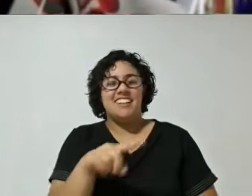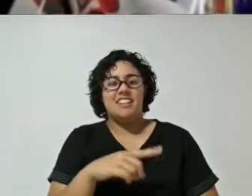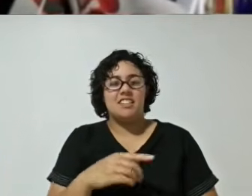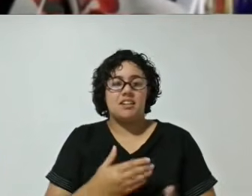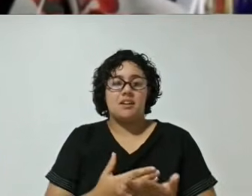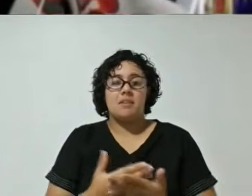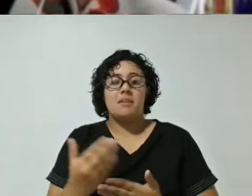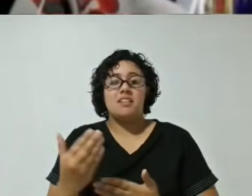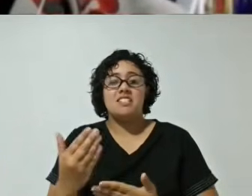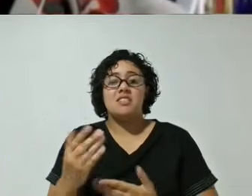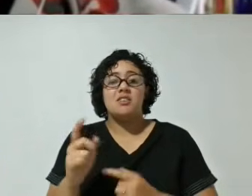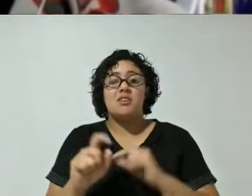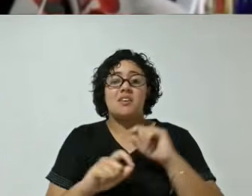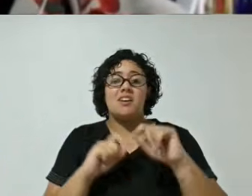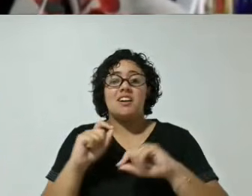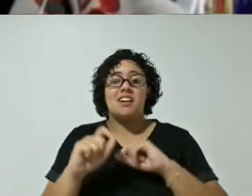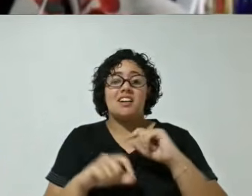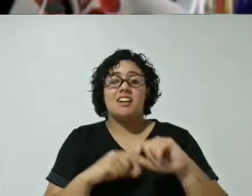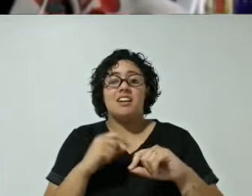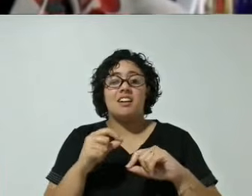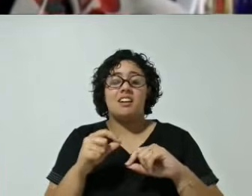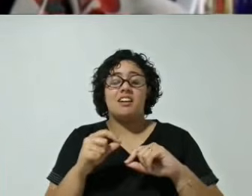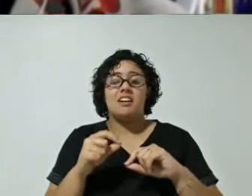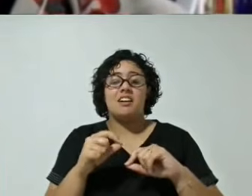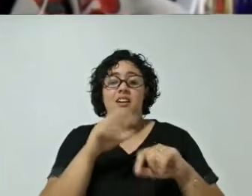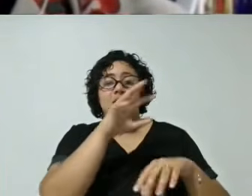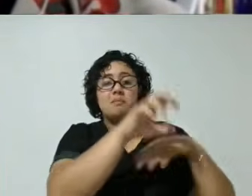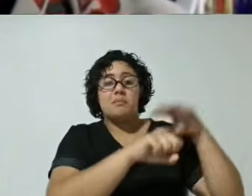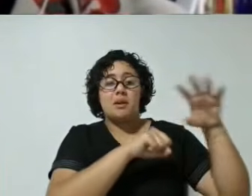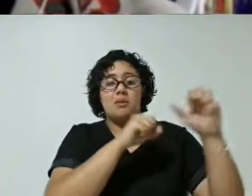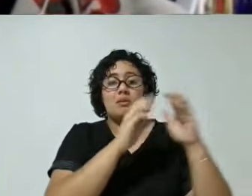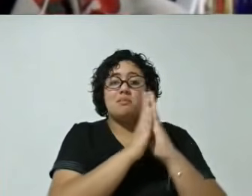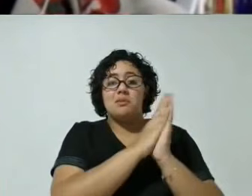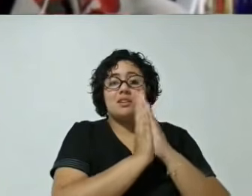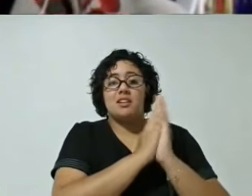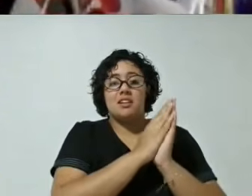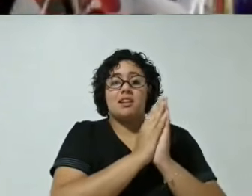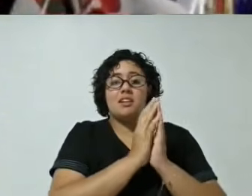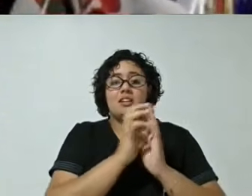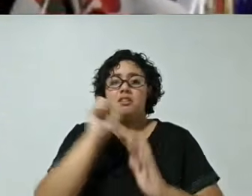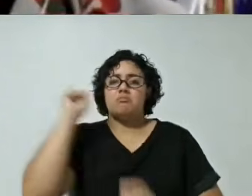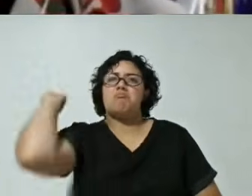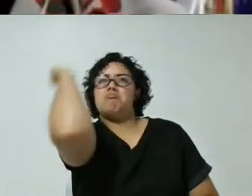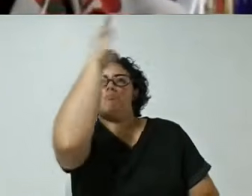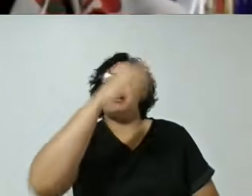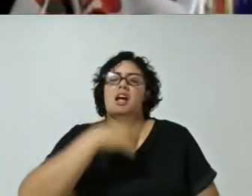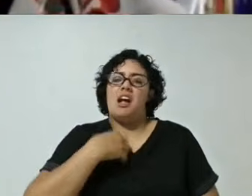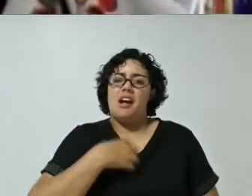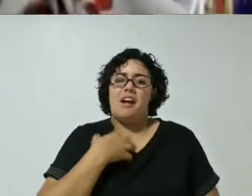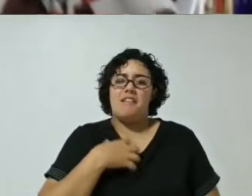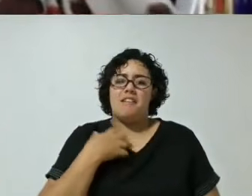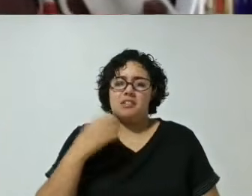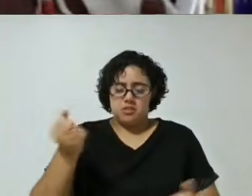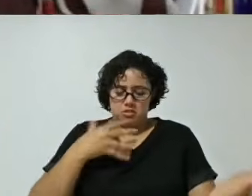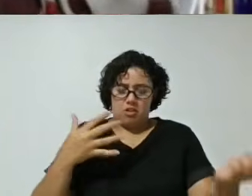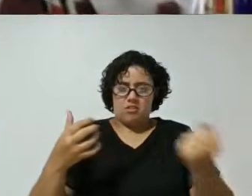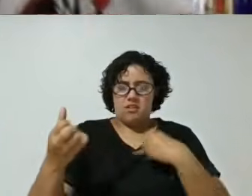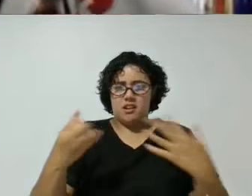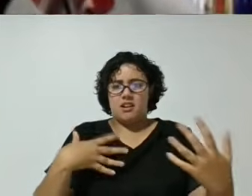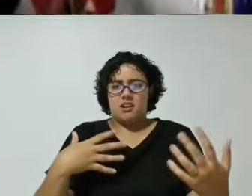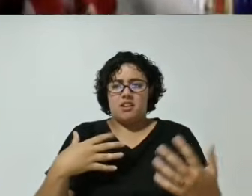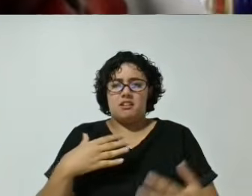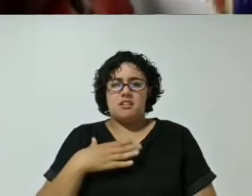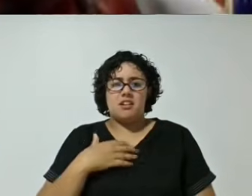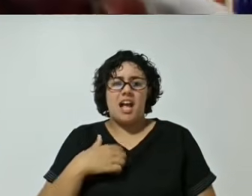pegar os negocinhos, os bichinhos de massinha, né? E jogaram no teto, eu tava com a camisa branca, me jogaram assim na minha camisa,